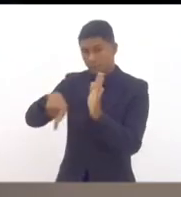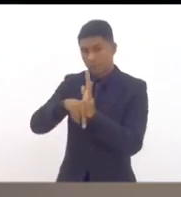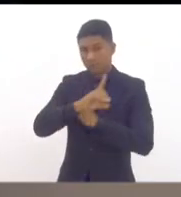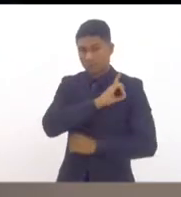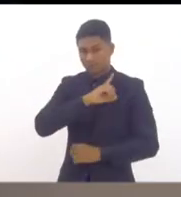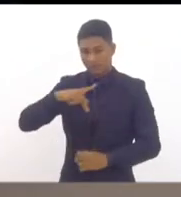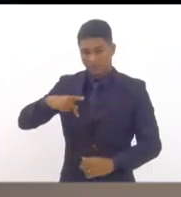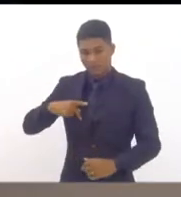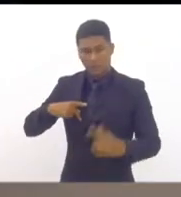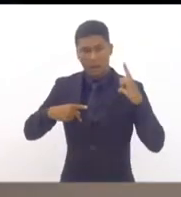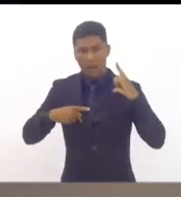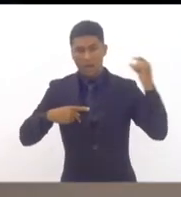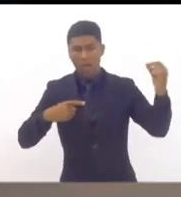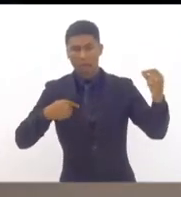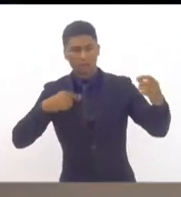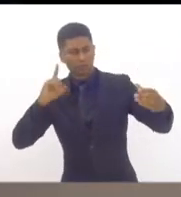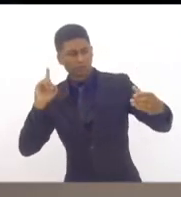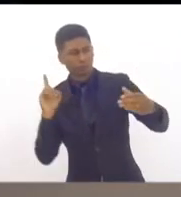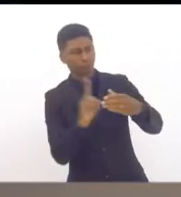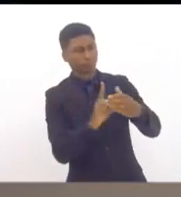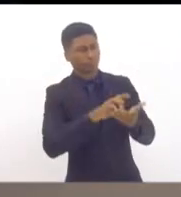então já estou lá há 7 anos,